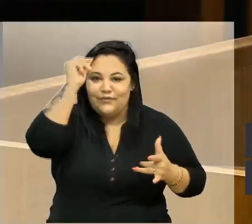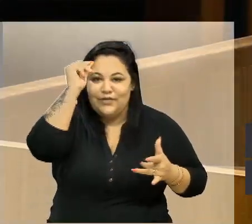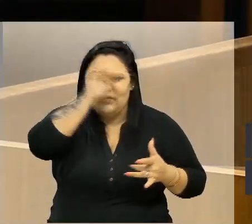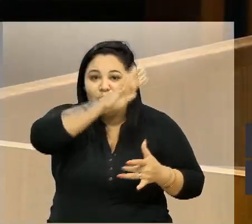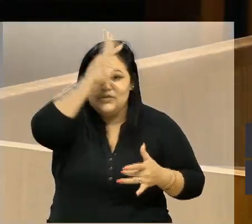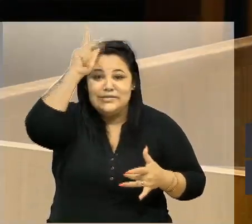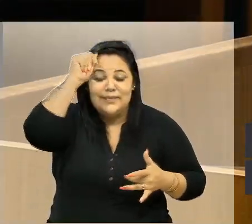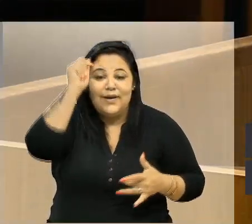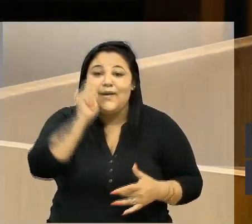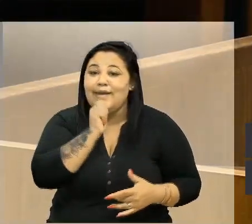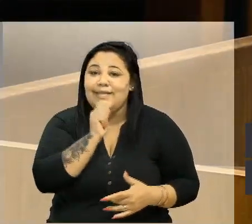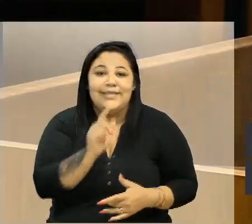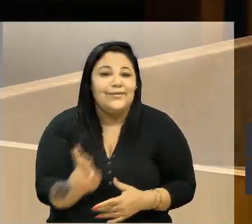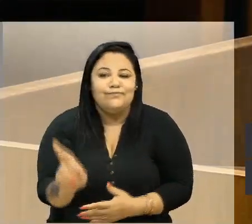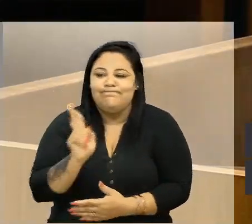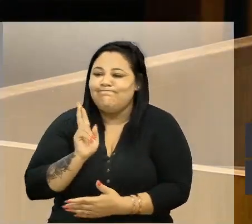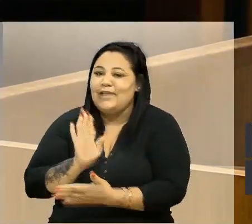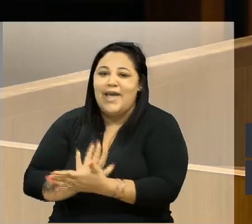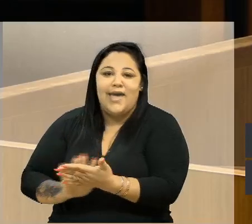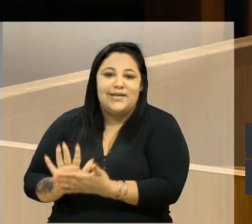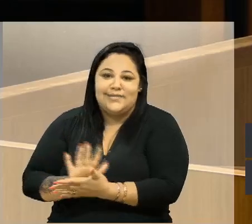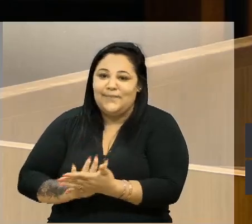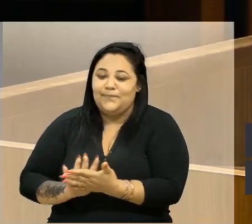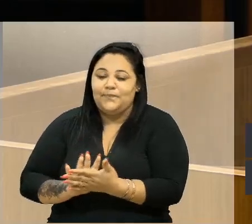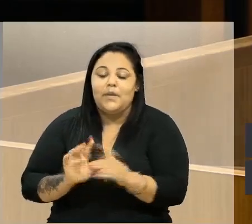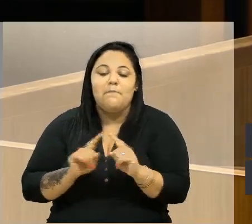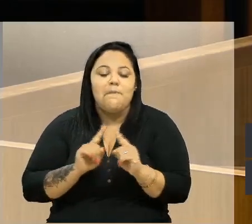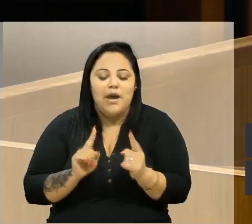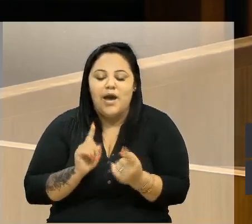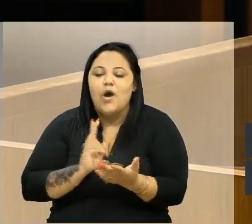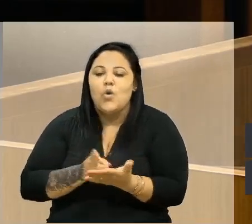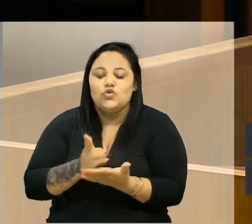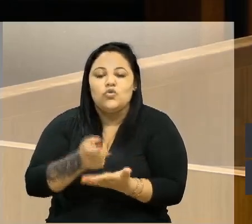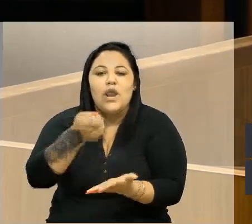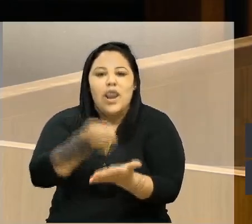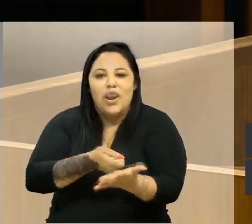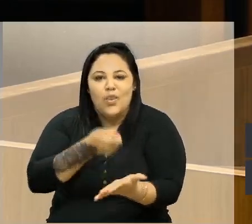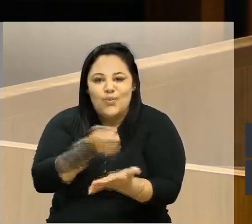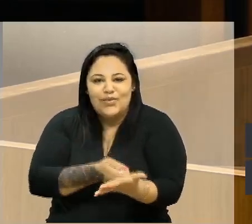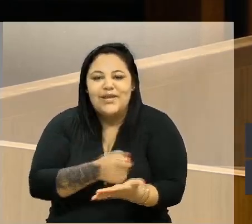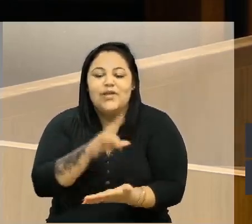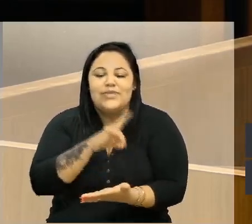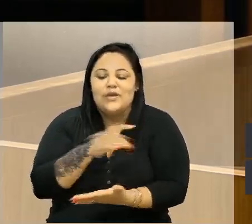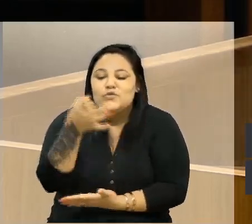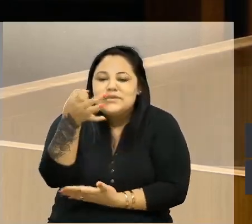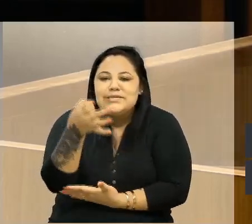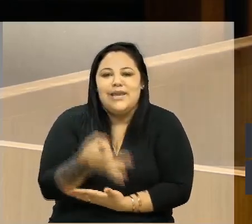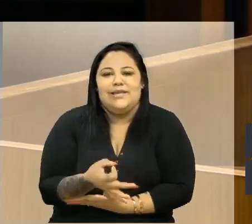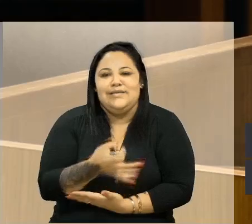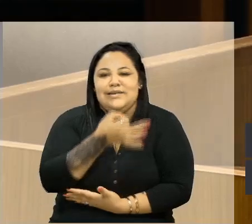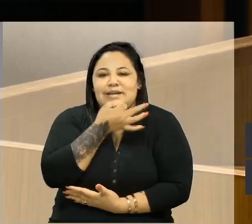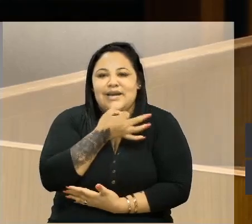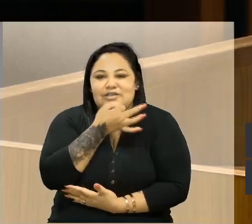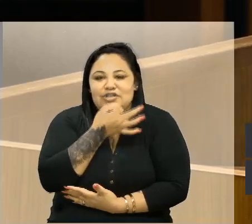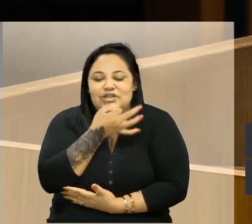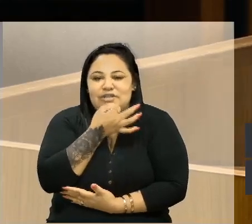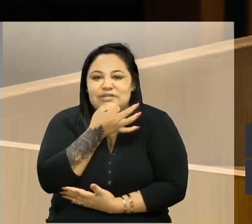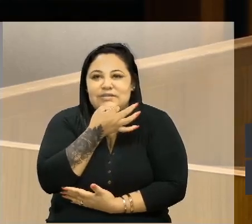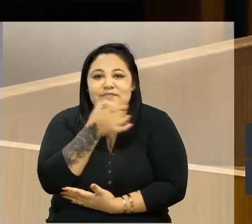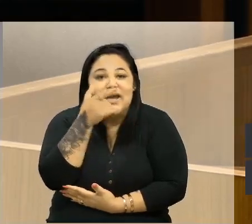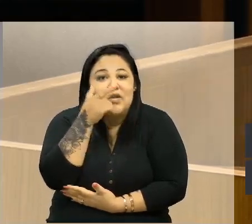agora não teve retorno, mas nós estamos na luta e eu tenho certeza que Caxias vai conseguir o